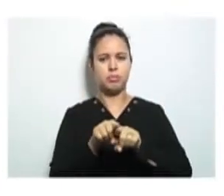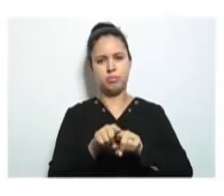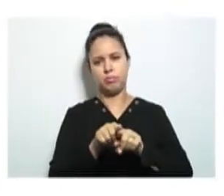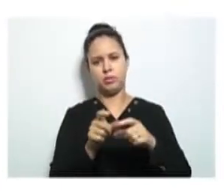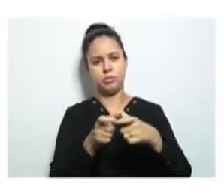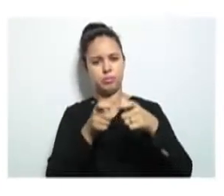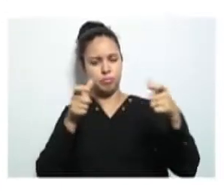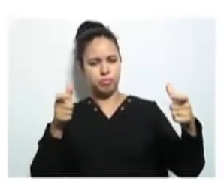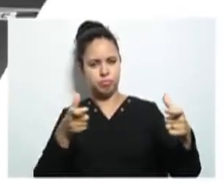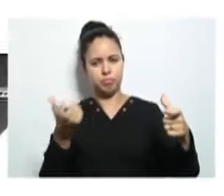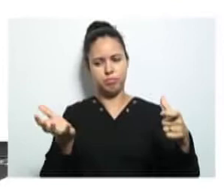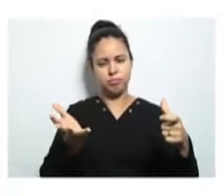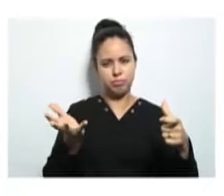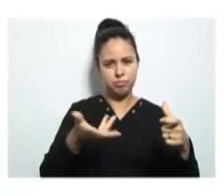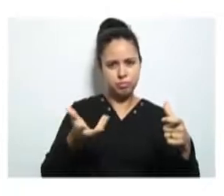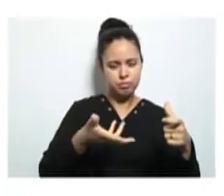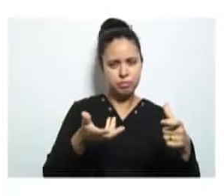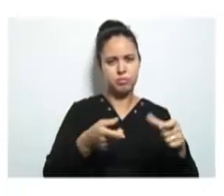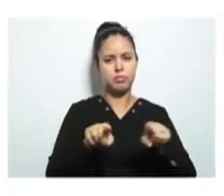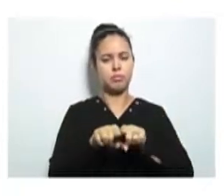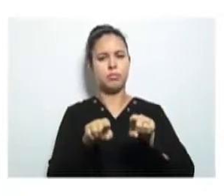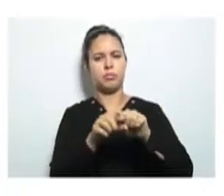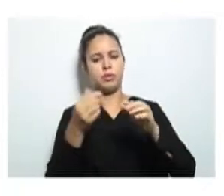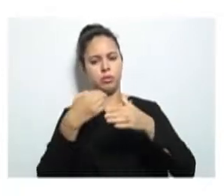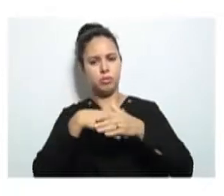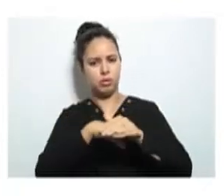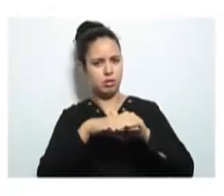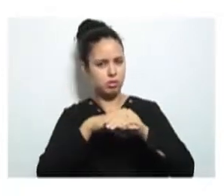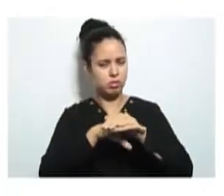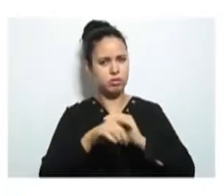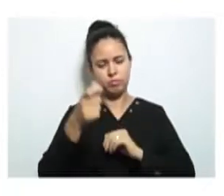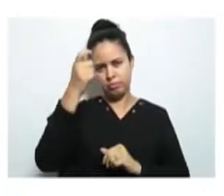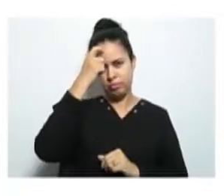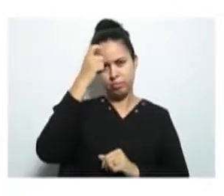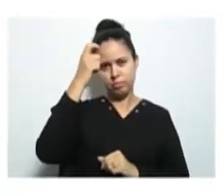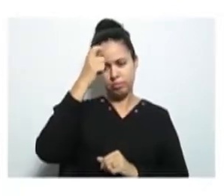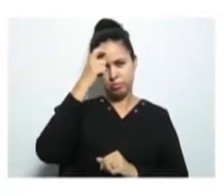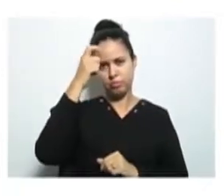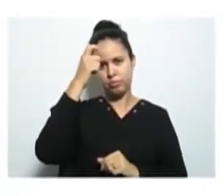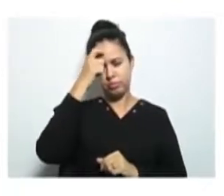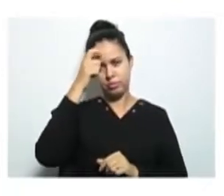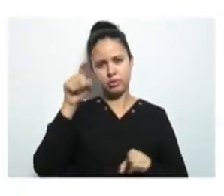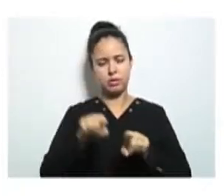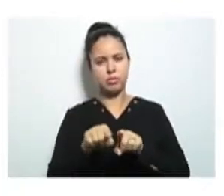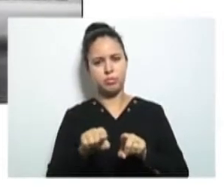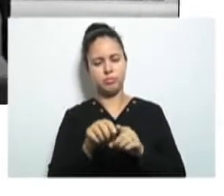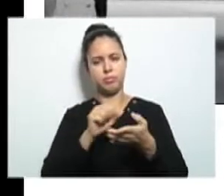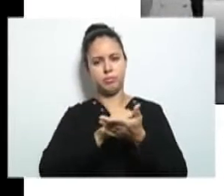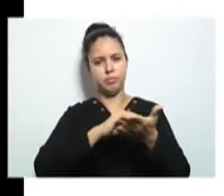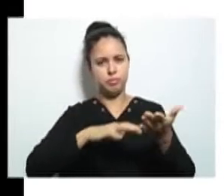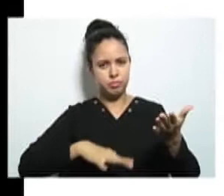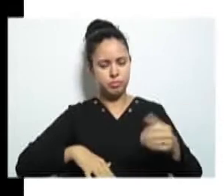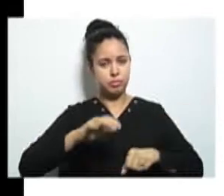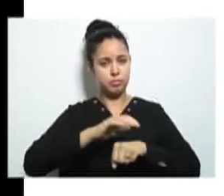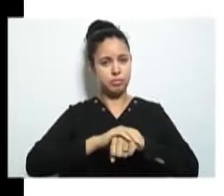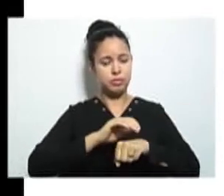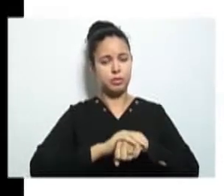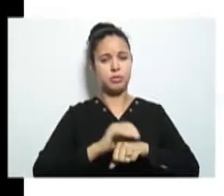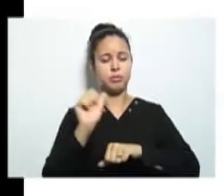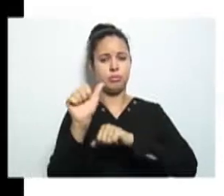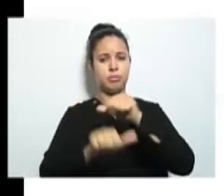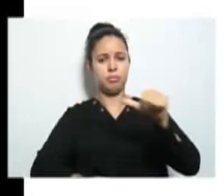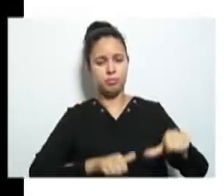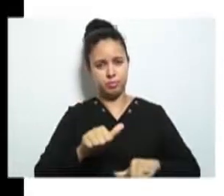maior capacidade de armazenamento, os computadores eram menores, a automatização de tarefas que antes eram manuais e o surgimento